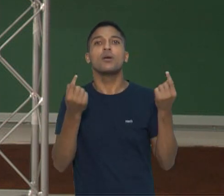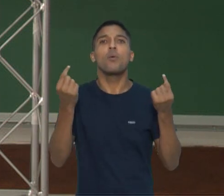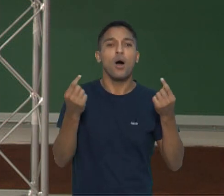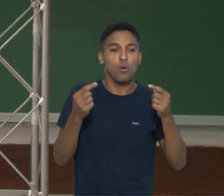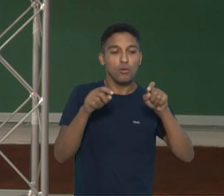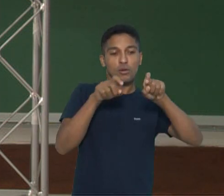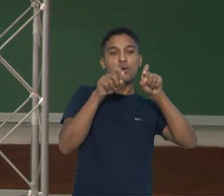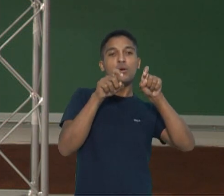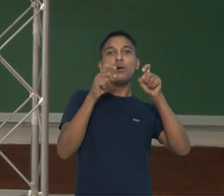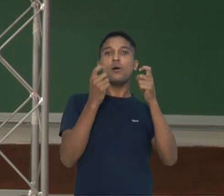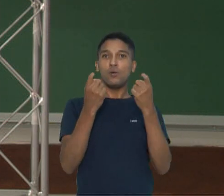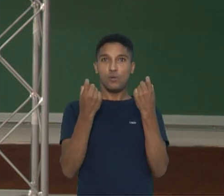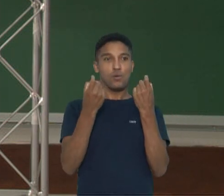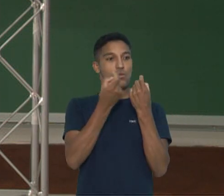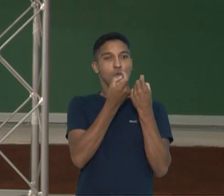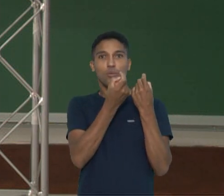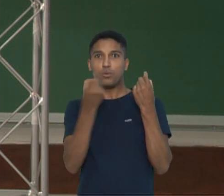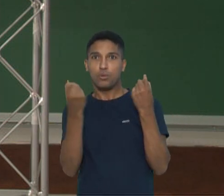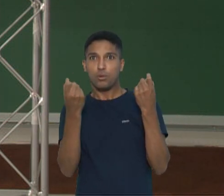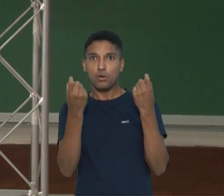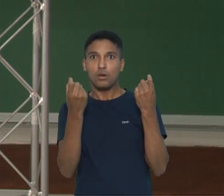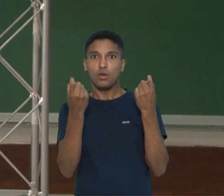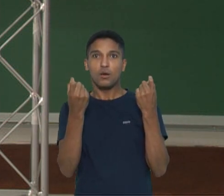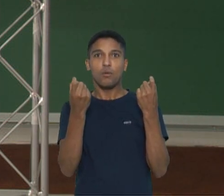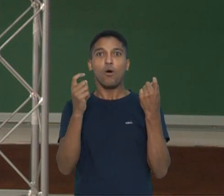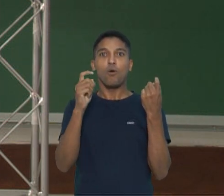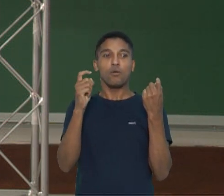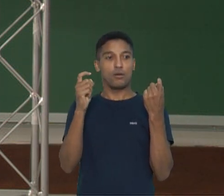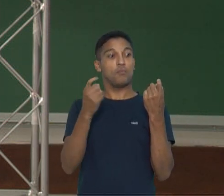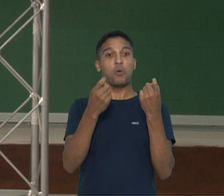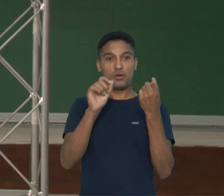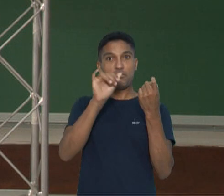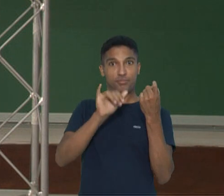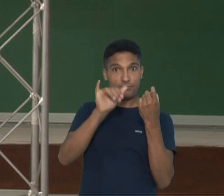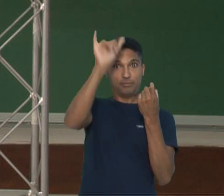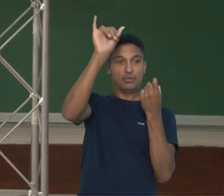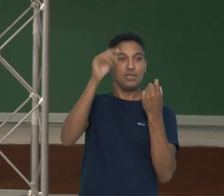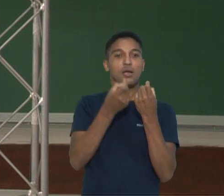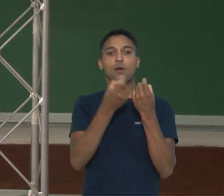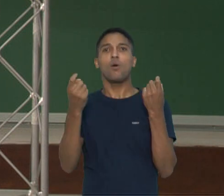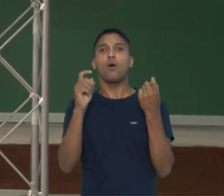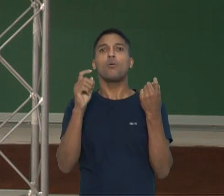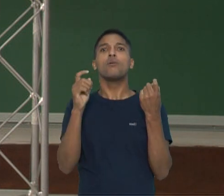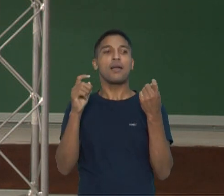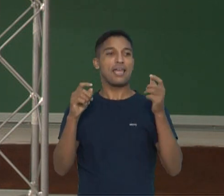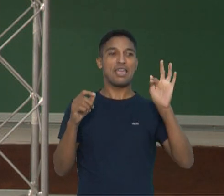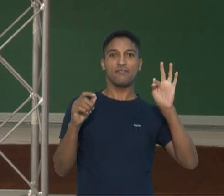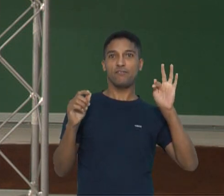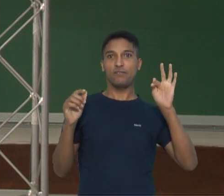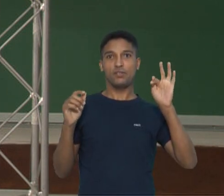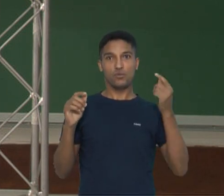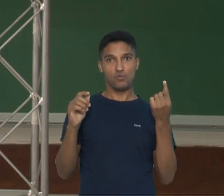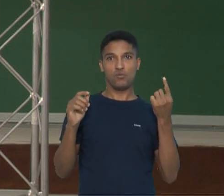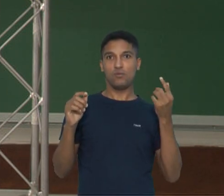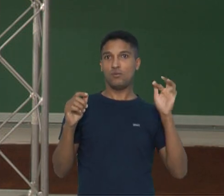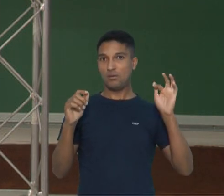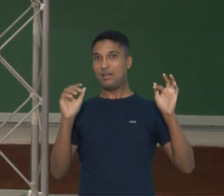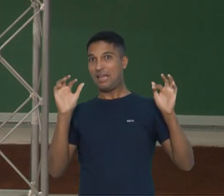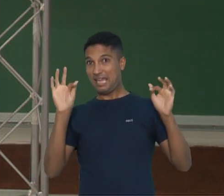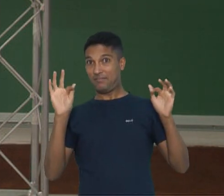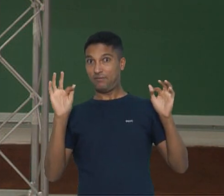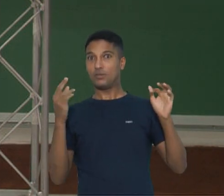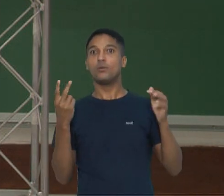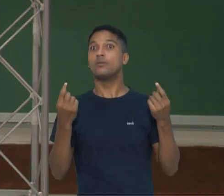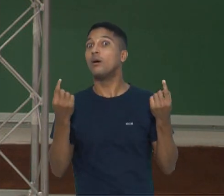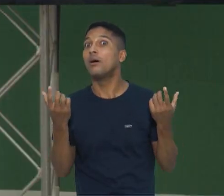eixos estão localizados os focos, ou sobre o eixo X ou sobre o eixo Y, vai depender de quem está escrito primeiro. Então, aqui nós temos